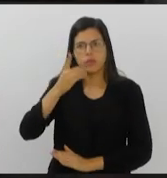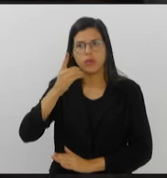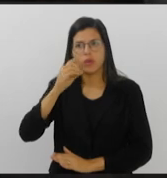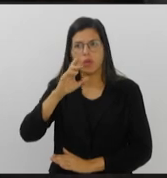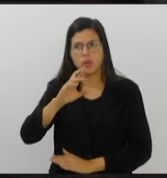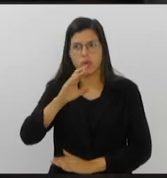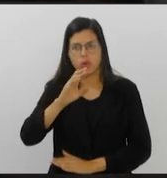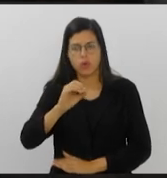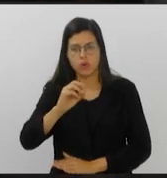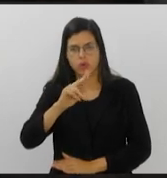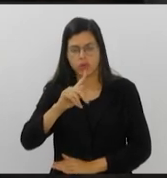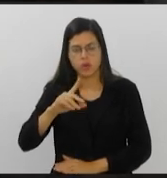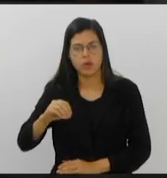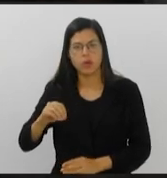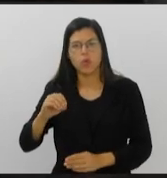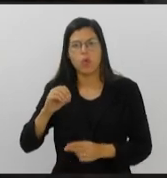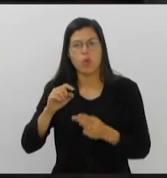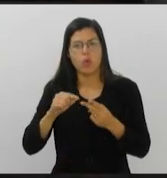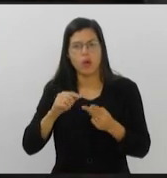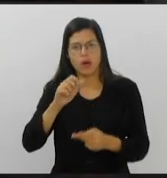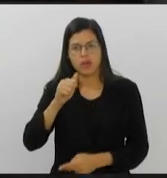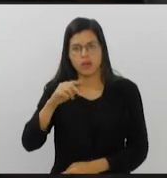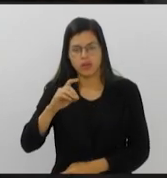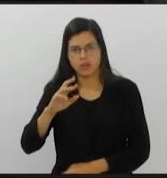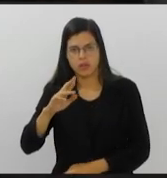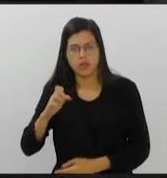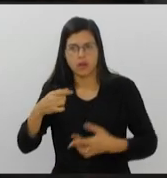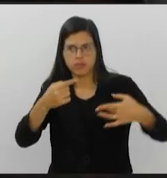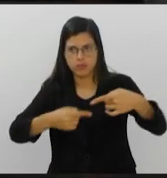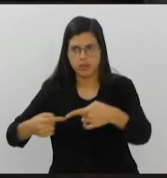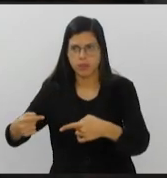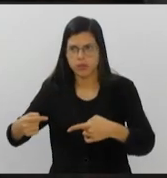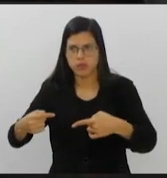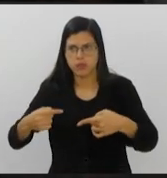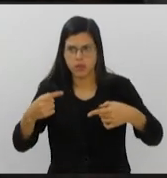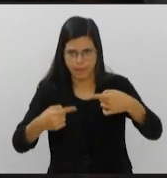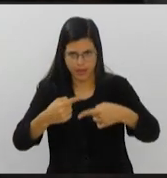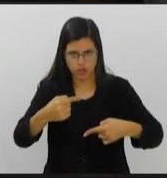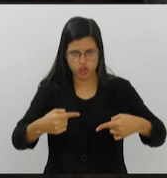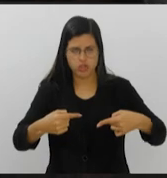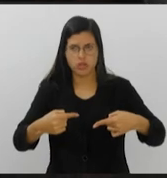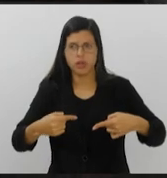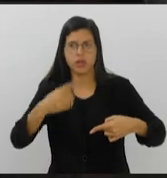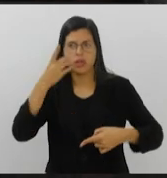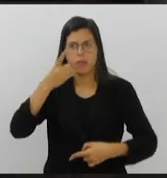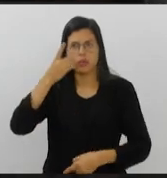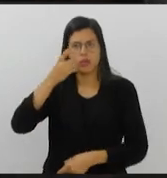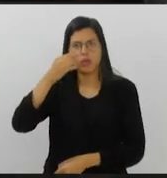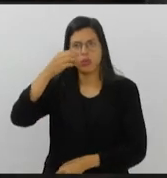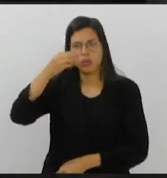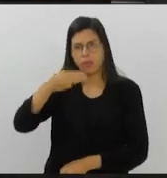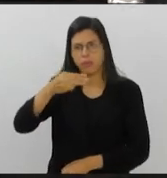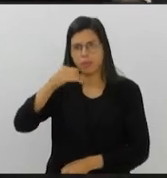Rubens Montempo e André Correia. Em discussão, não havendo para discutir? Sim. Deputado Carlos Mink.